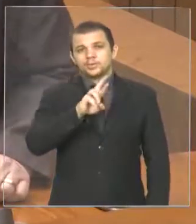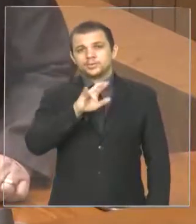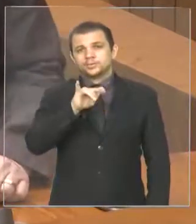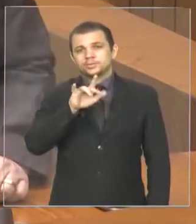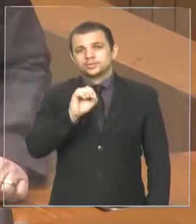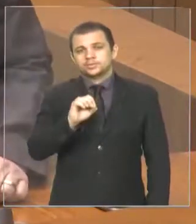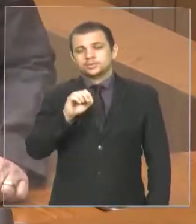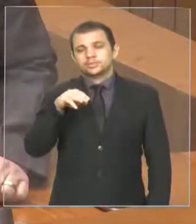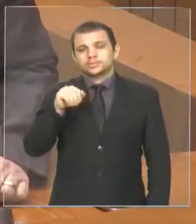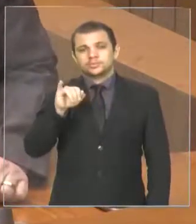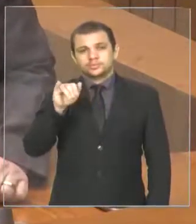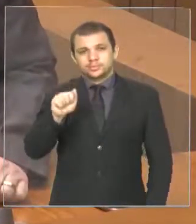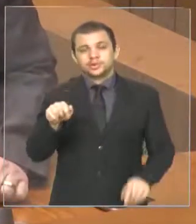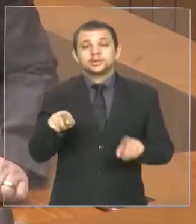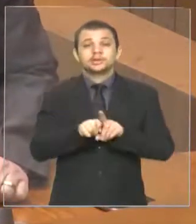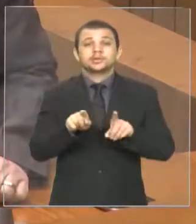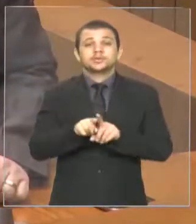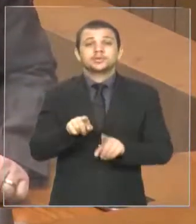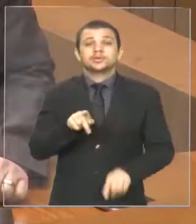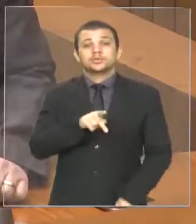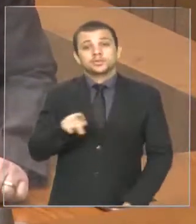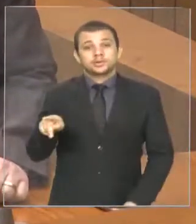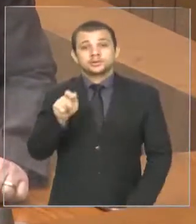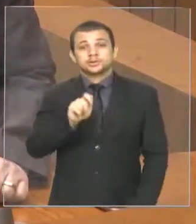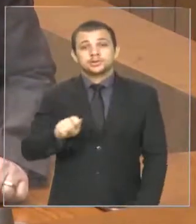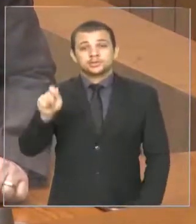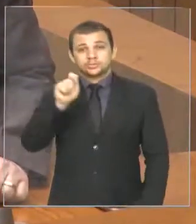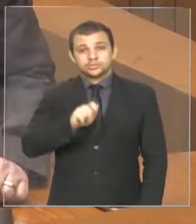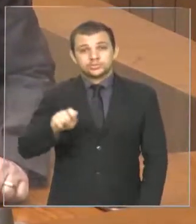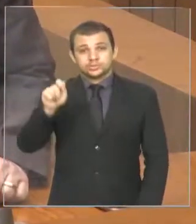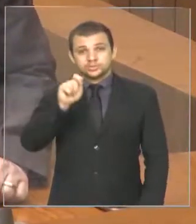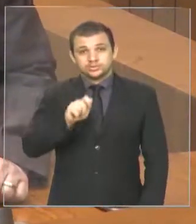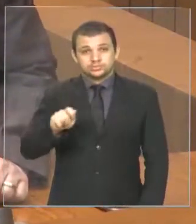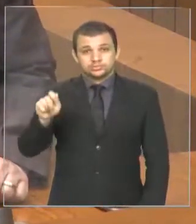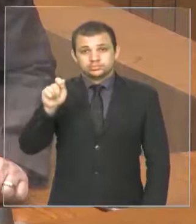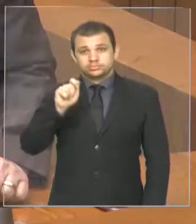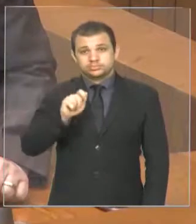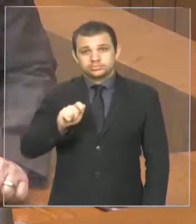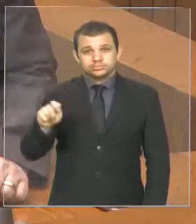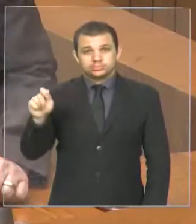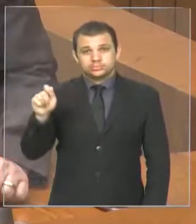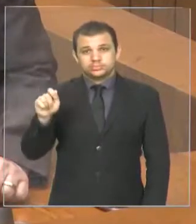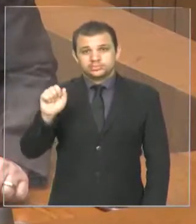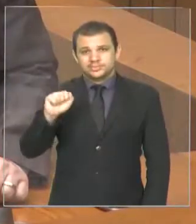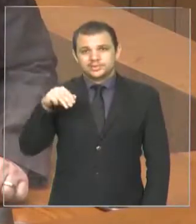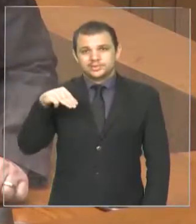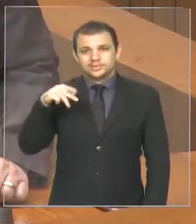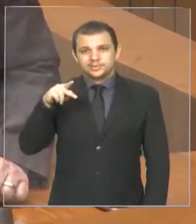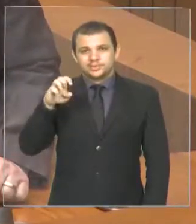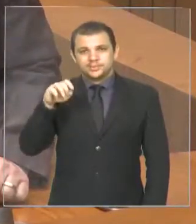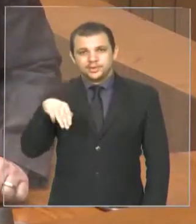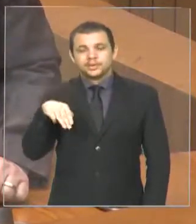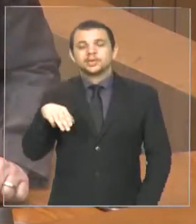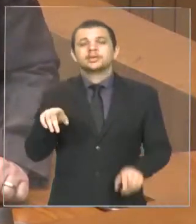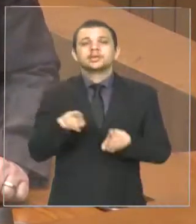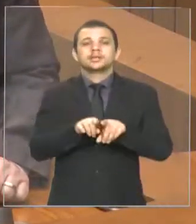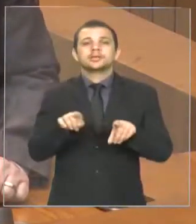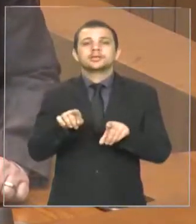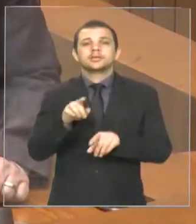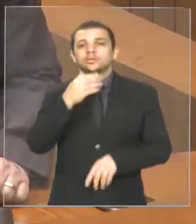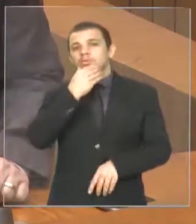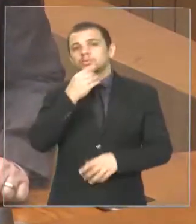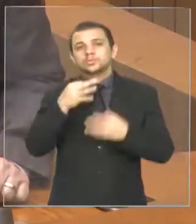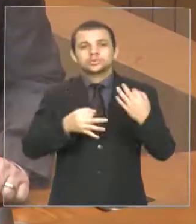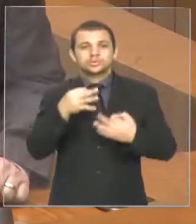Associação dos Magistrados do Maranhão, o juiz Ângelo Santos, e o presidente da Associação do